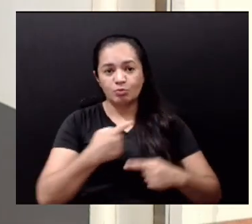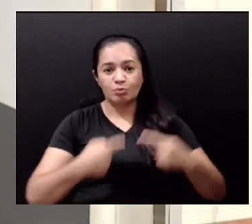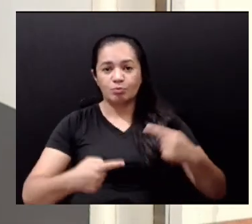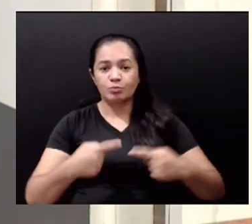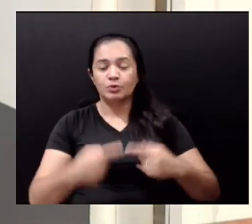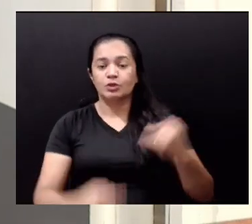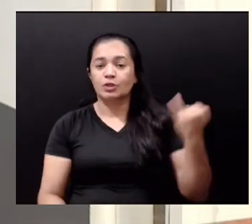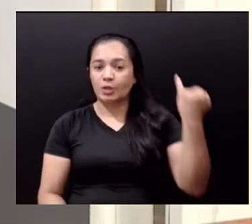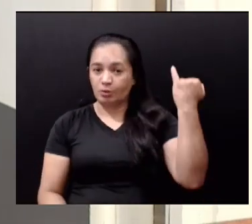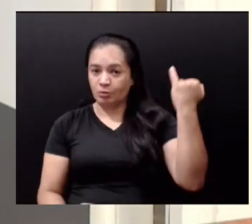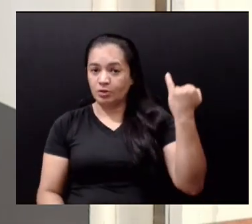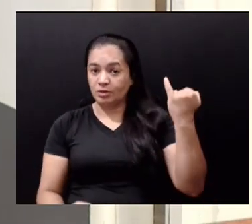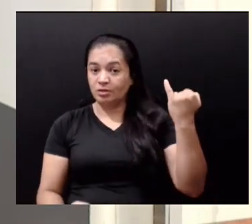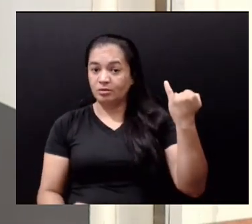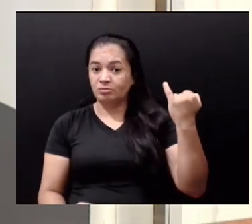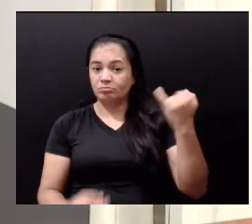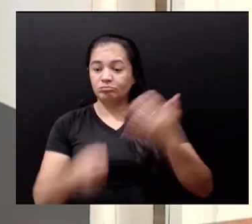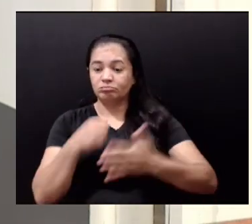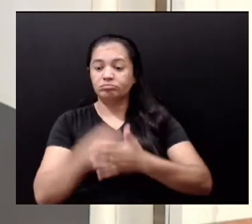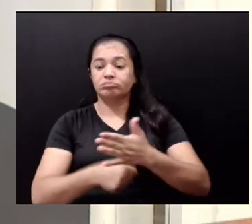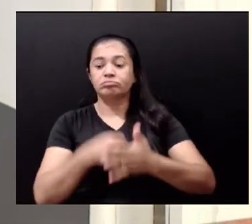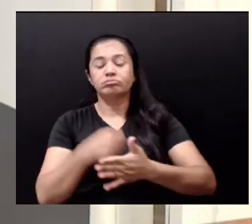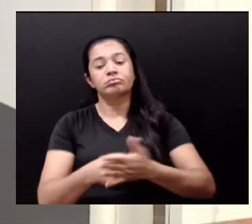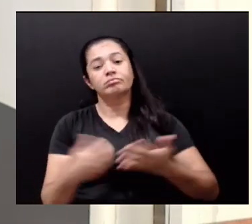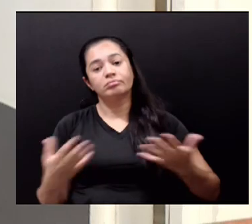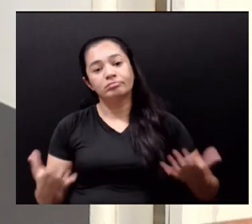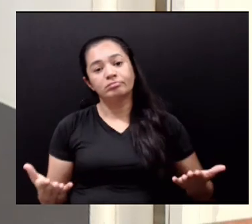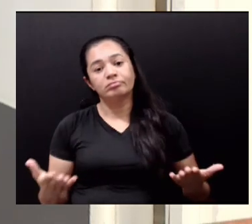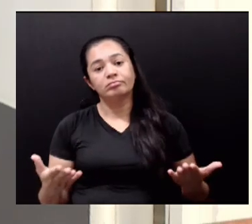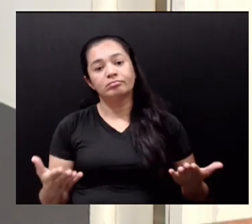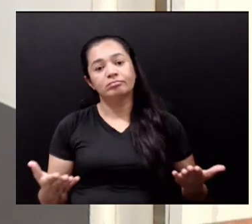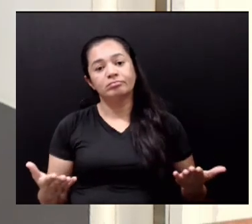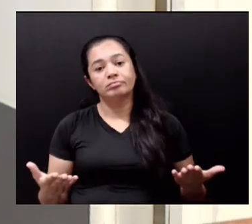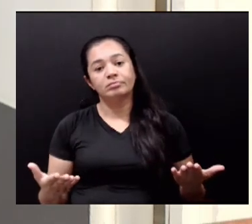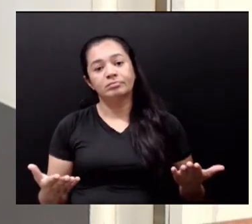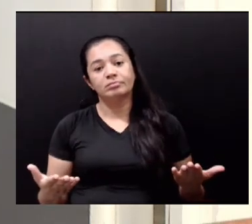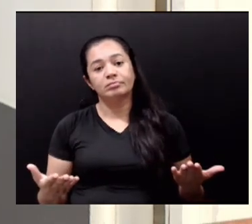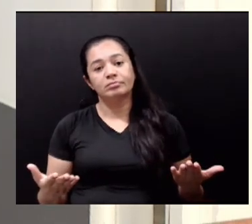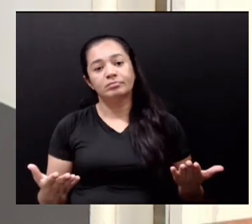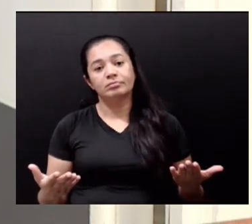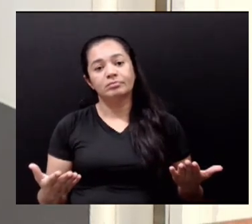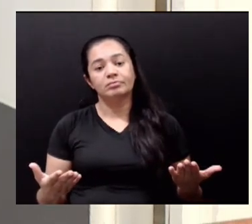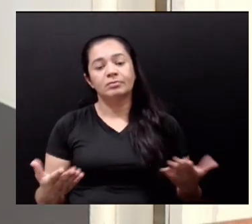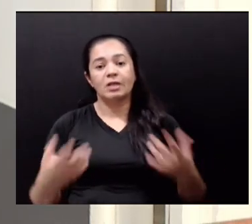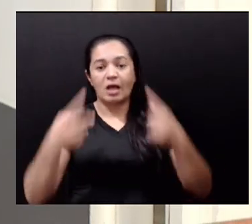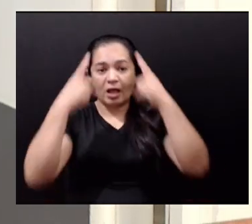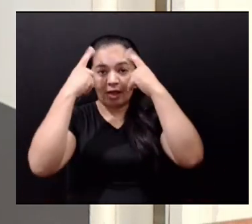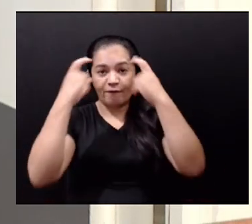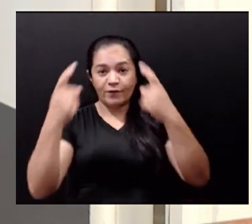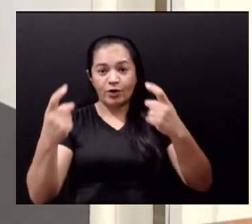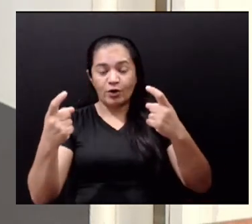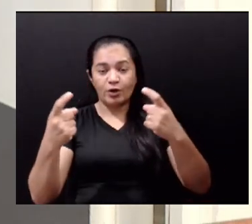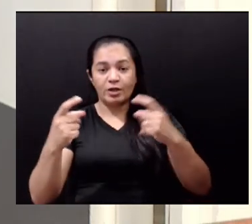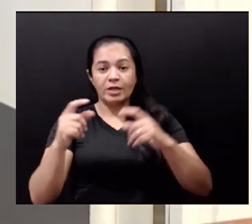luta, né? Que, enfim, a violência contra as mulheres é um reflexo de muitas